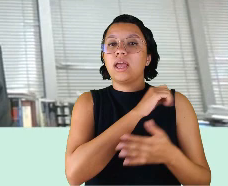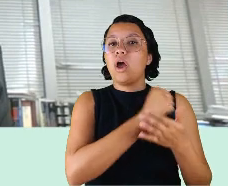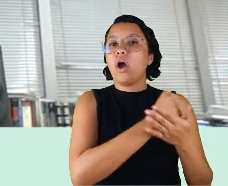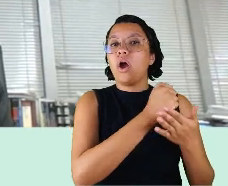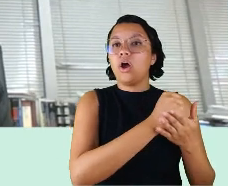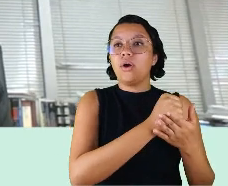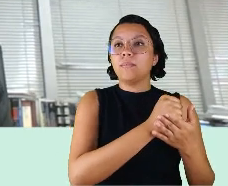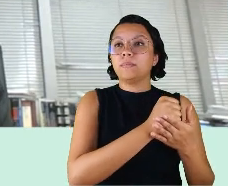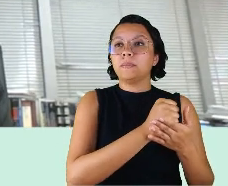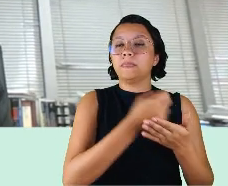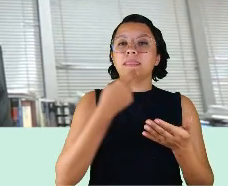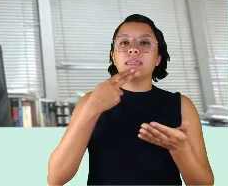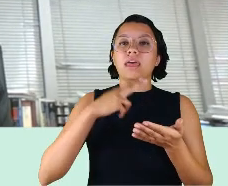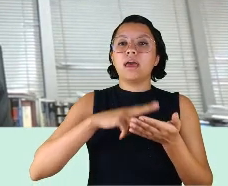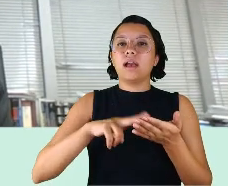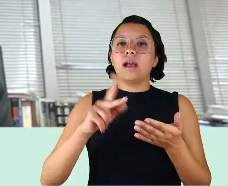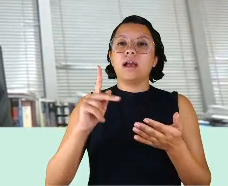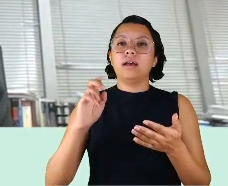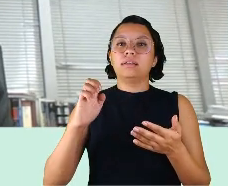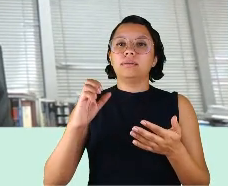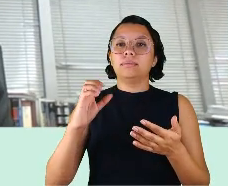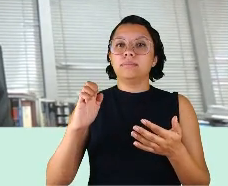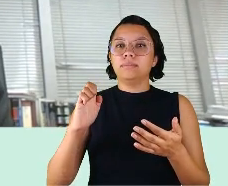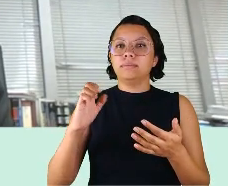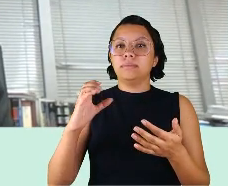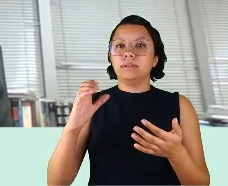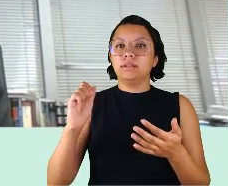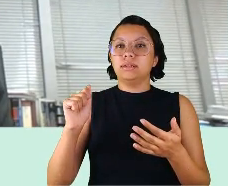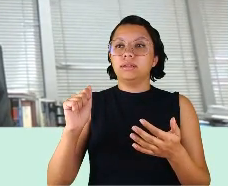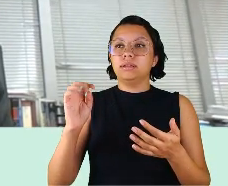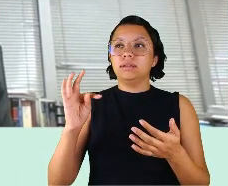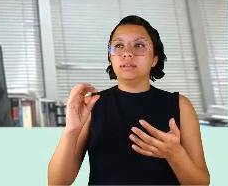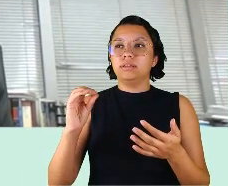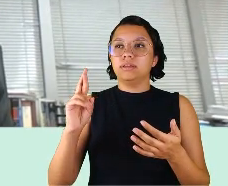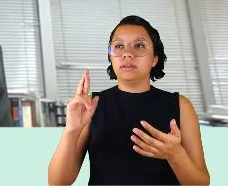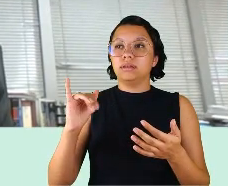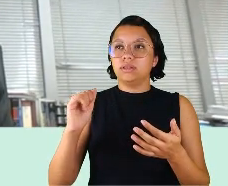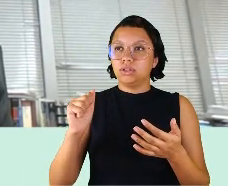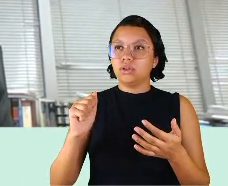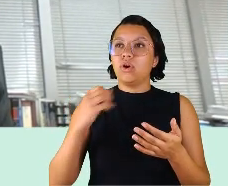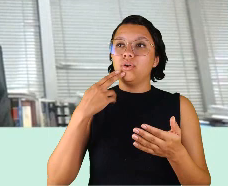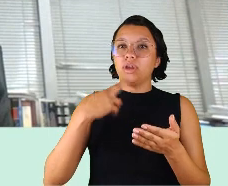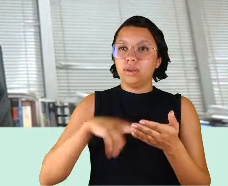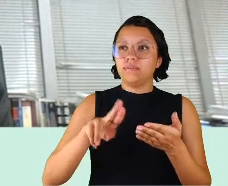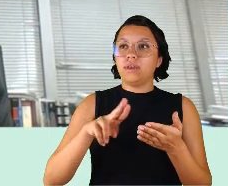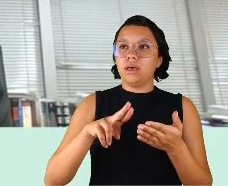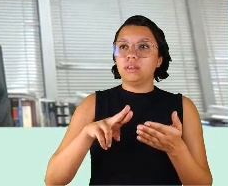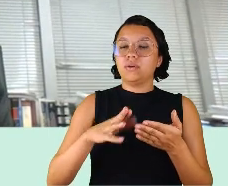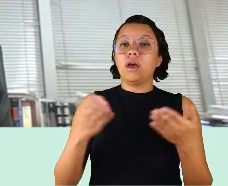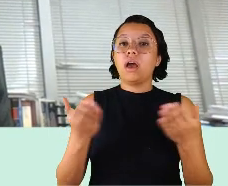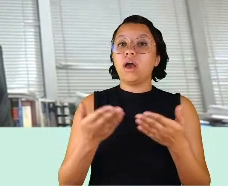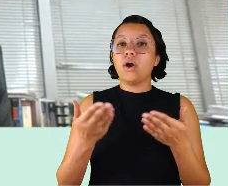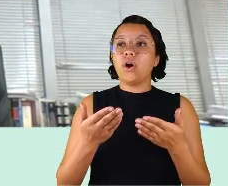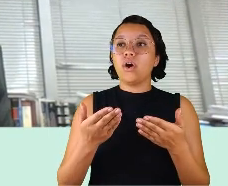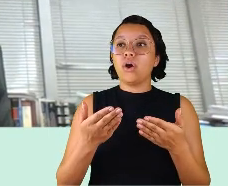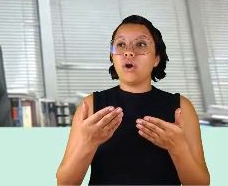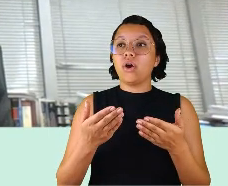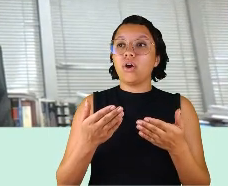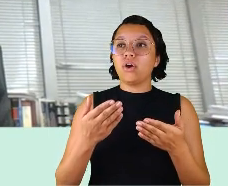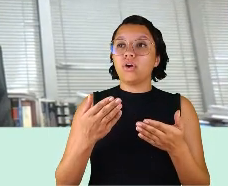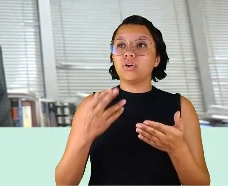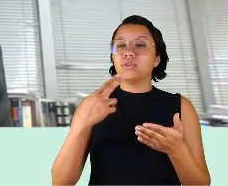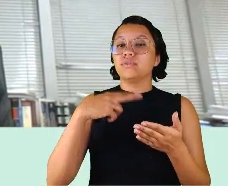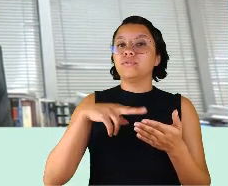aquelas cartas precatórias que a gente dá para eles, né? Agora elas vão